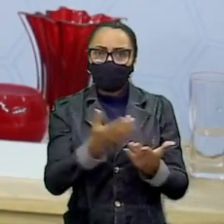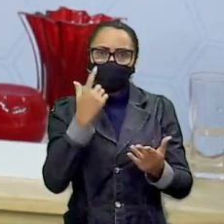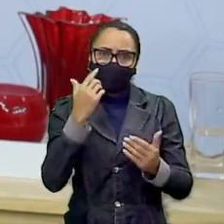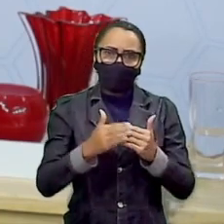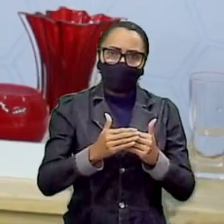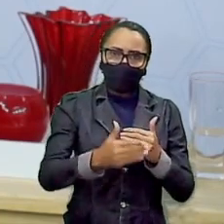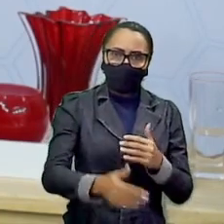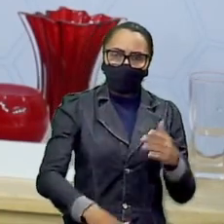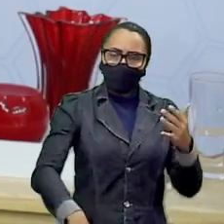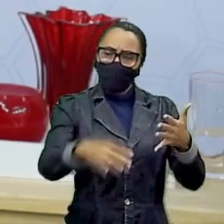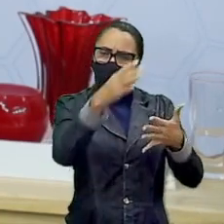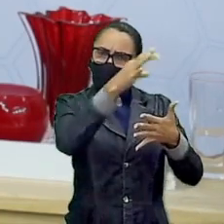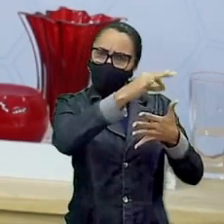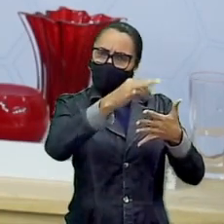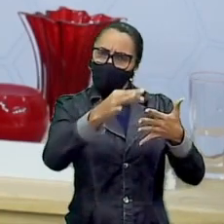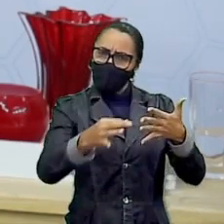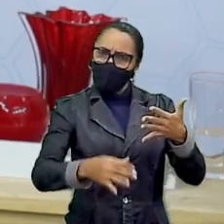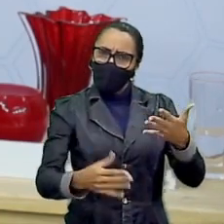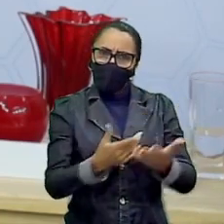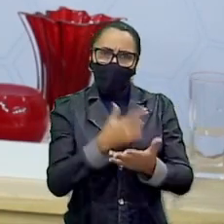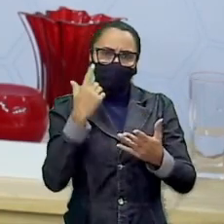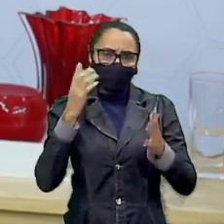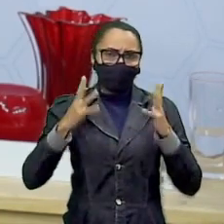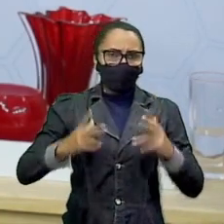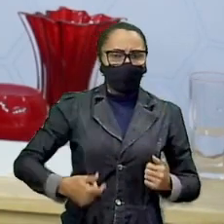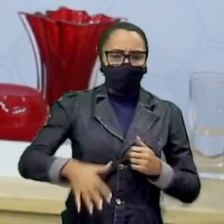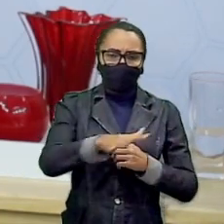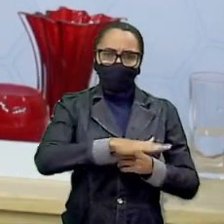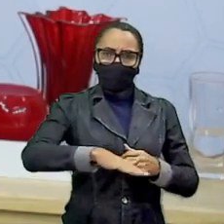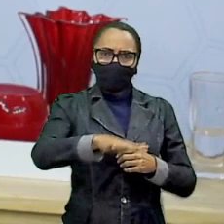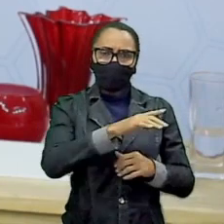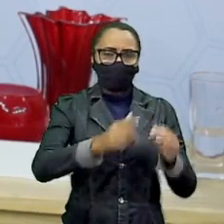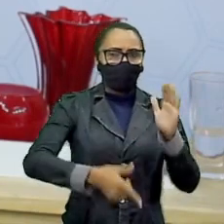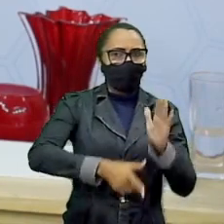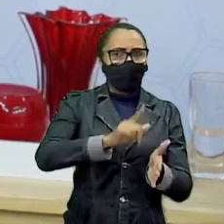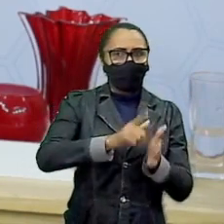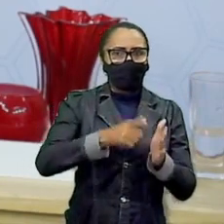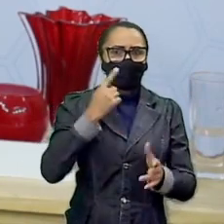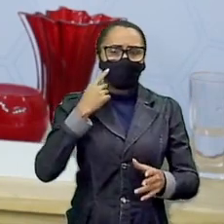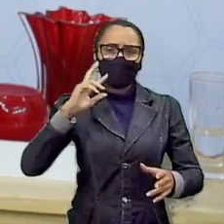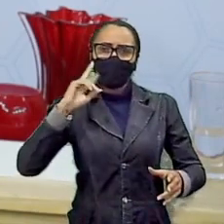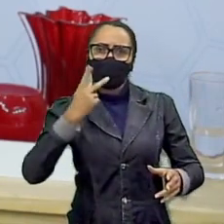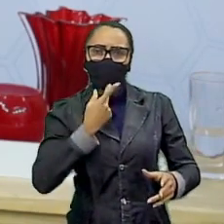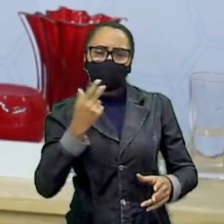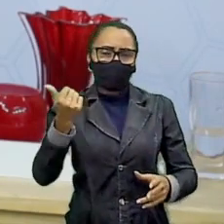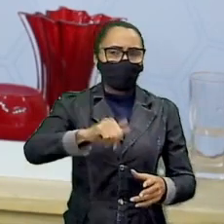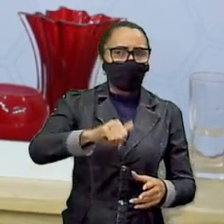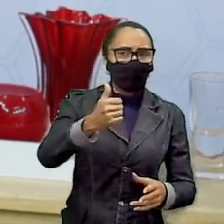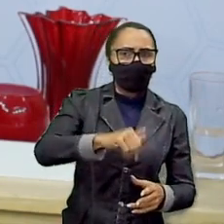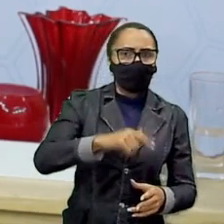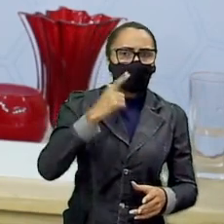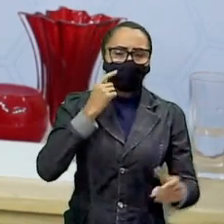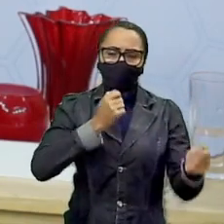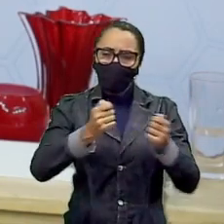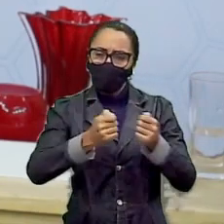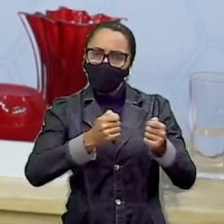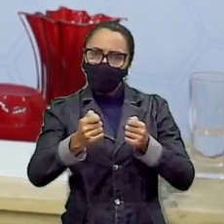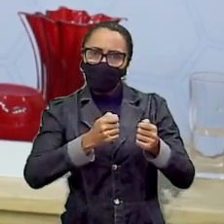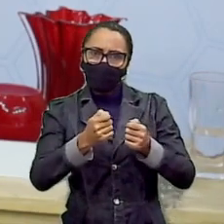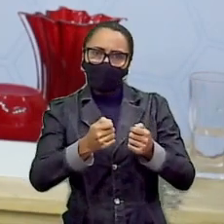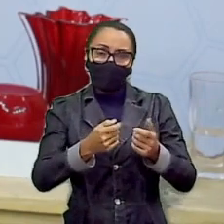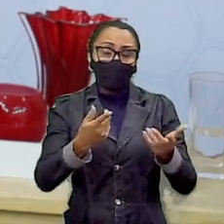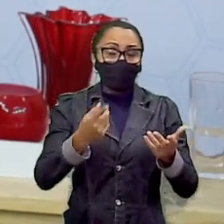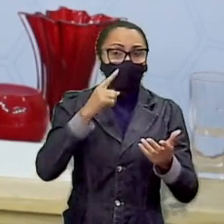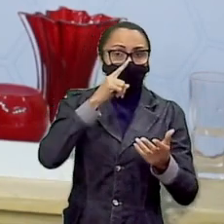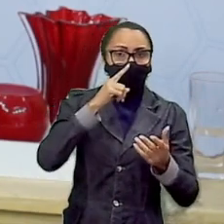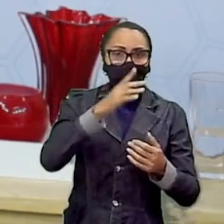aqueles pilares, né, da higiene ocupacional, que é a antecipação, reconhecimento, avaliação e controle dos riscos.